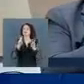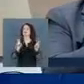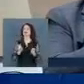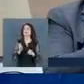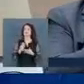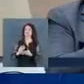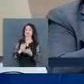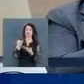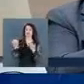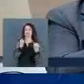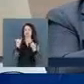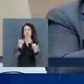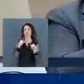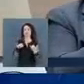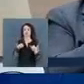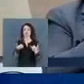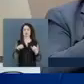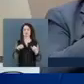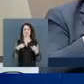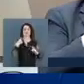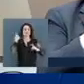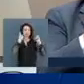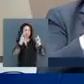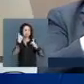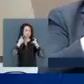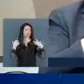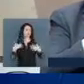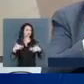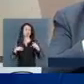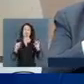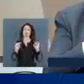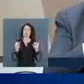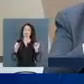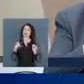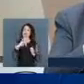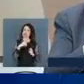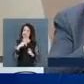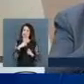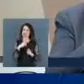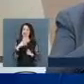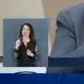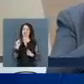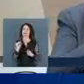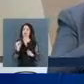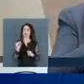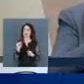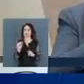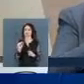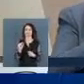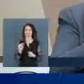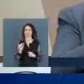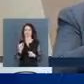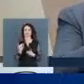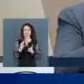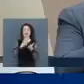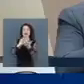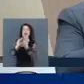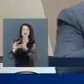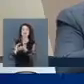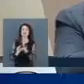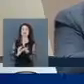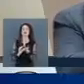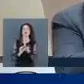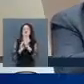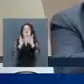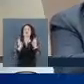essa comissão altamente preocupante. Assim como havia preteritamente empossamento de recursos do Fundo Nacional de